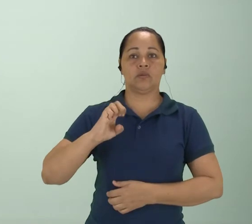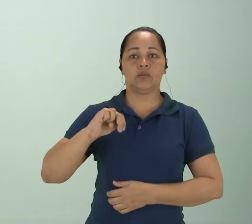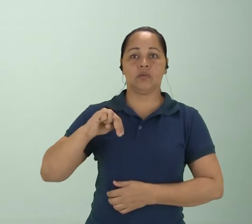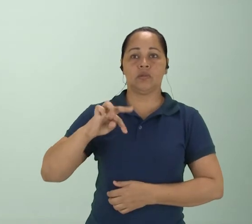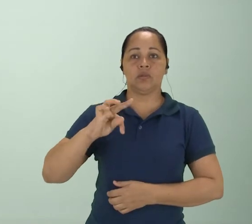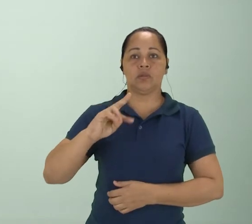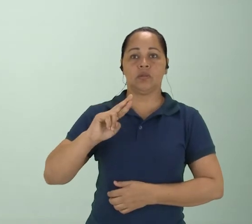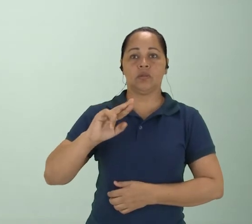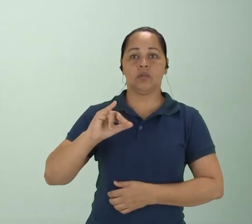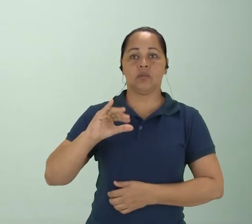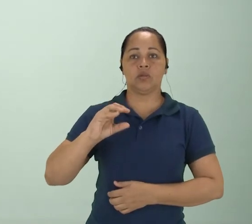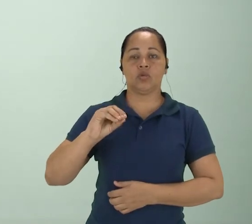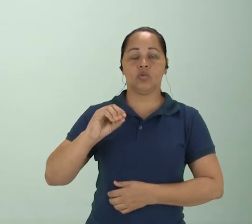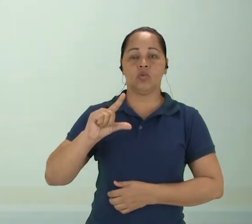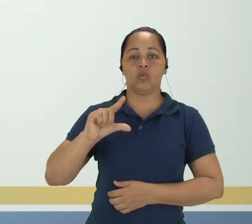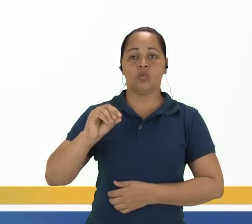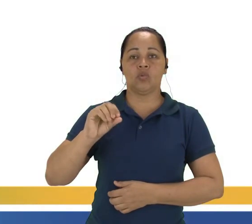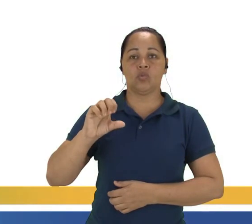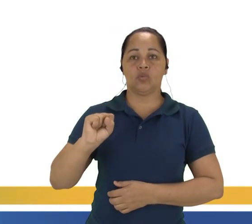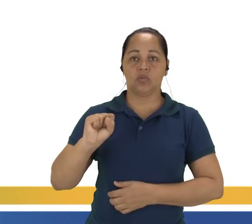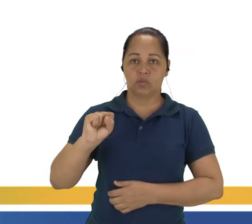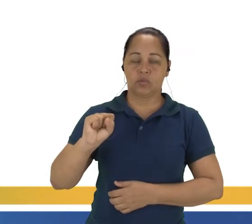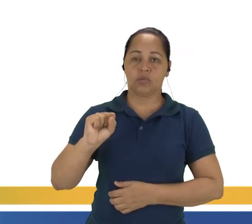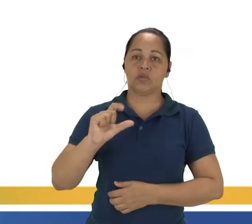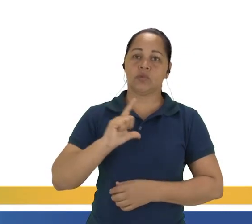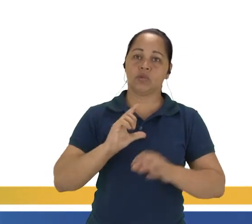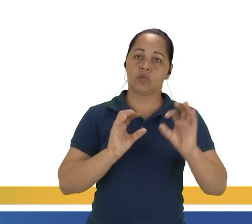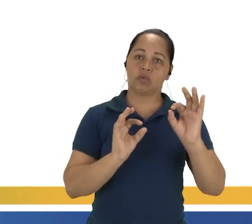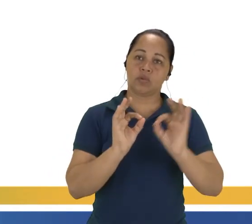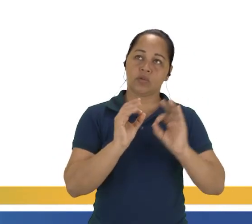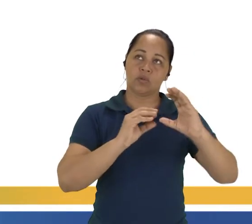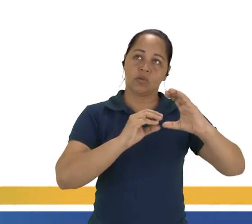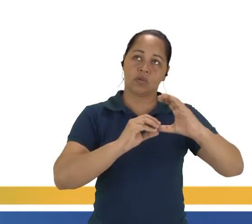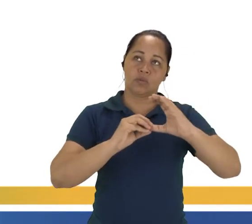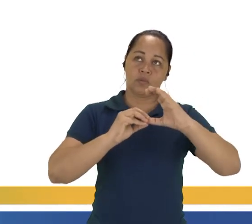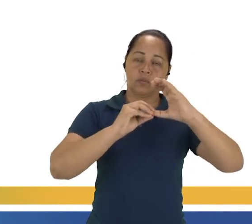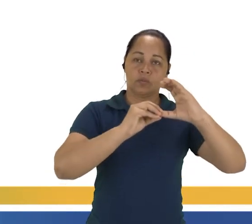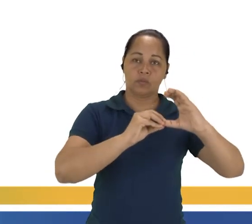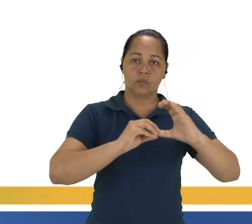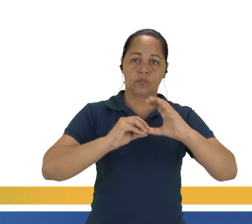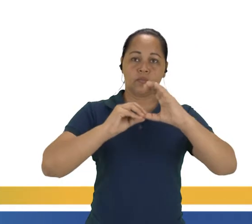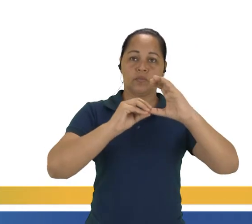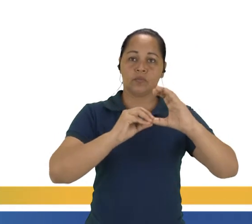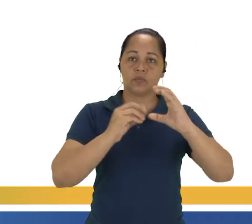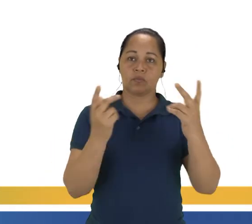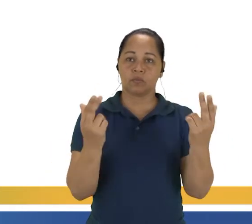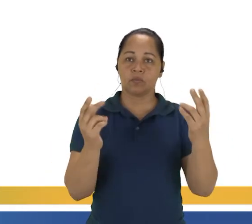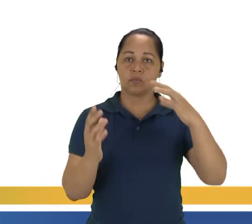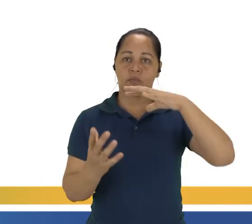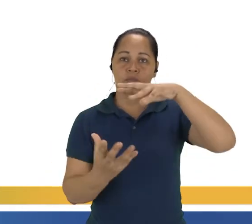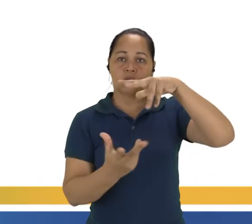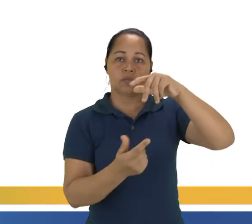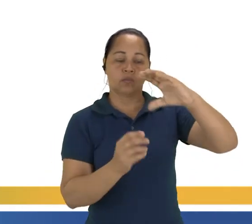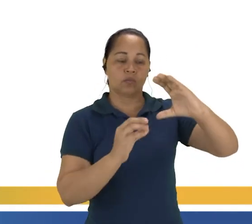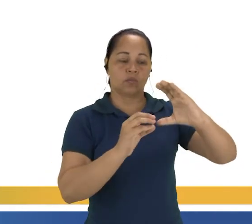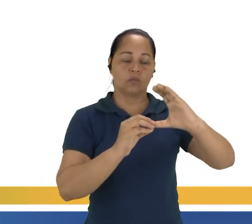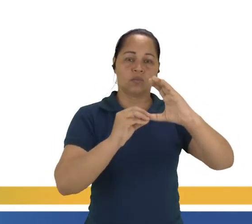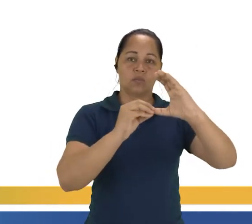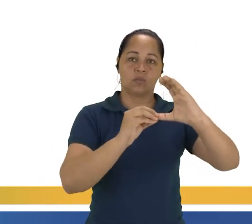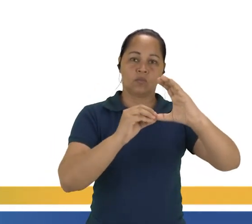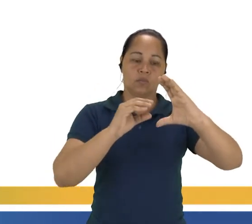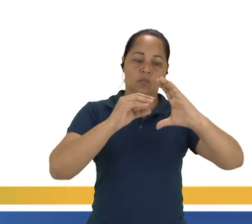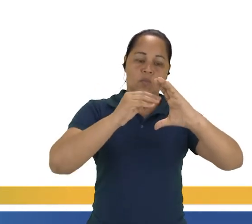se deslocar aos fusos, tá? Lembrando que a gente vai organizar a célula como se fosse, né, o planeta Terra. Nós vamos ter a região equatorial, que é